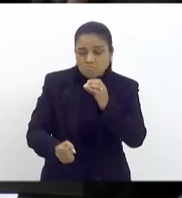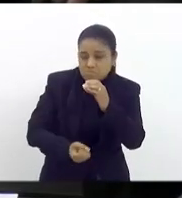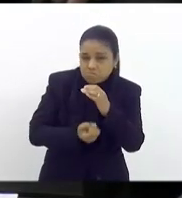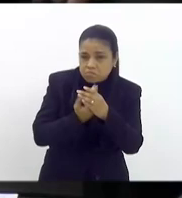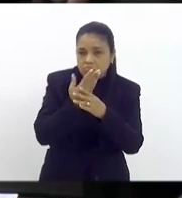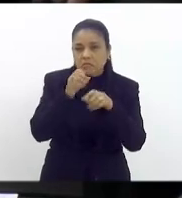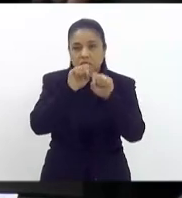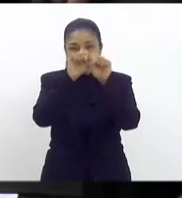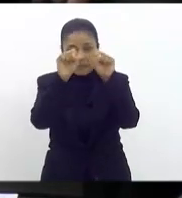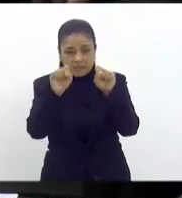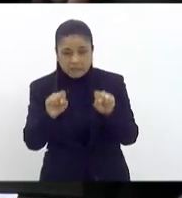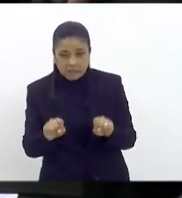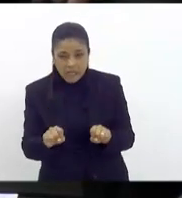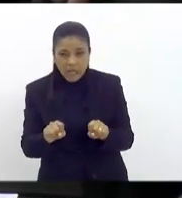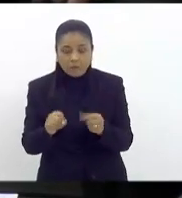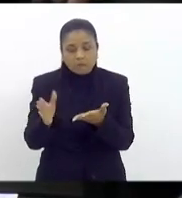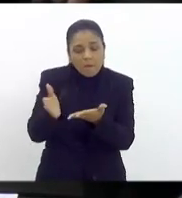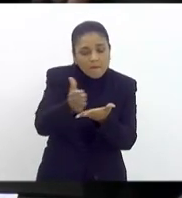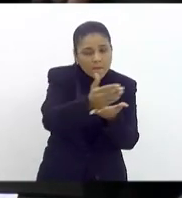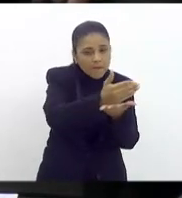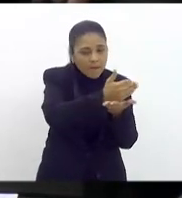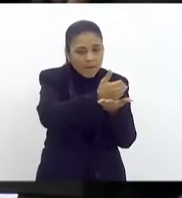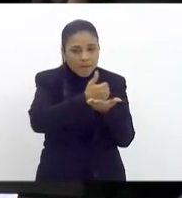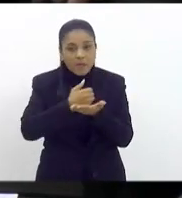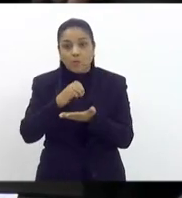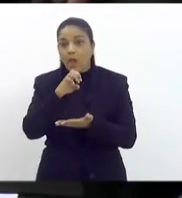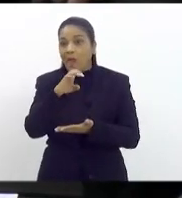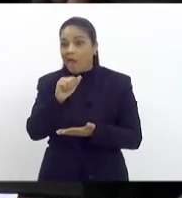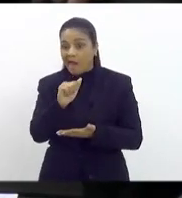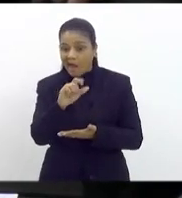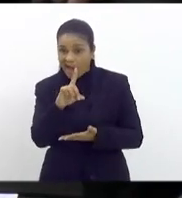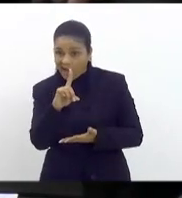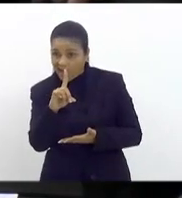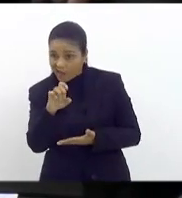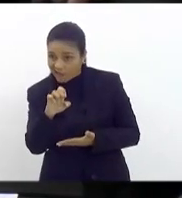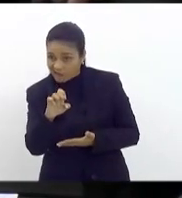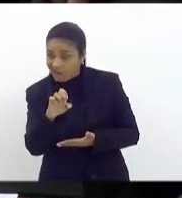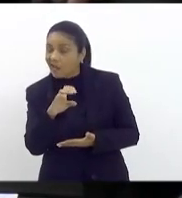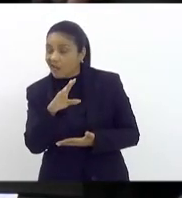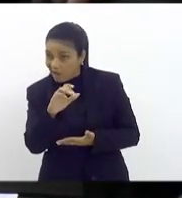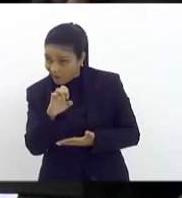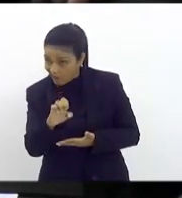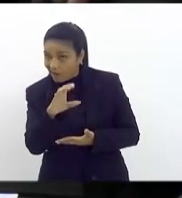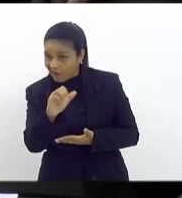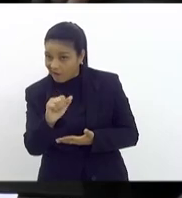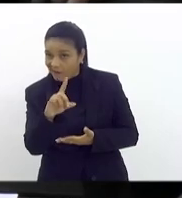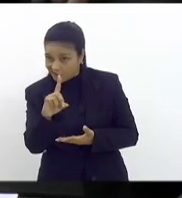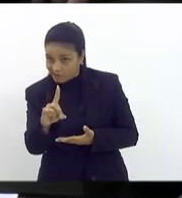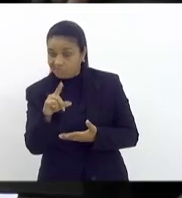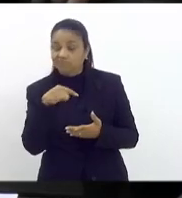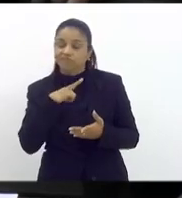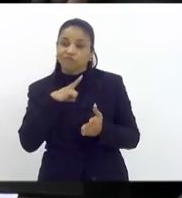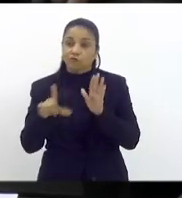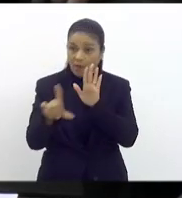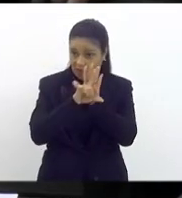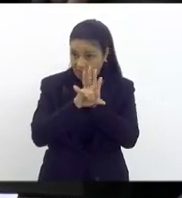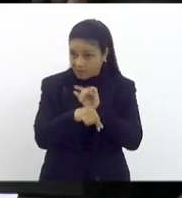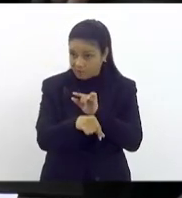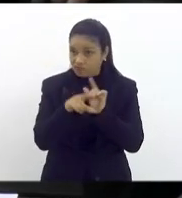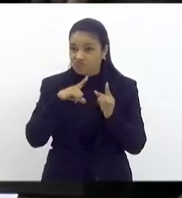sistema de arrecadação unificado do ECAD, pela lei então vigente, a que passou a vigir, havia